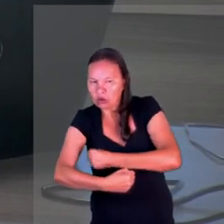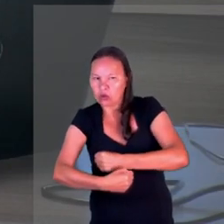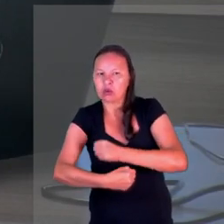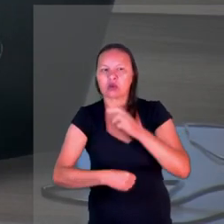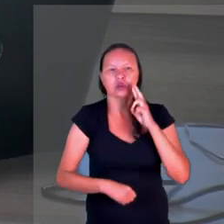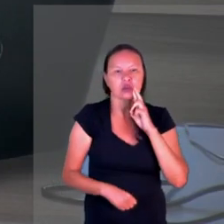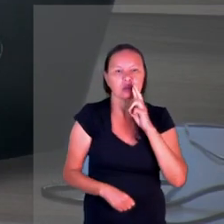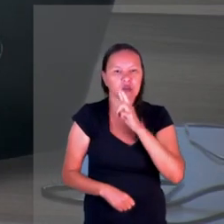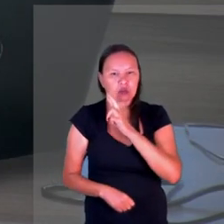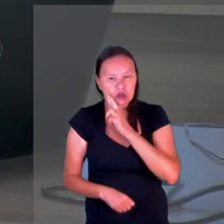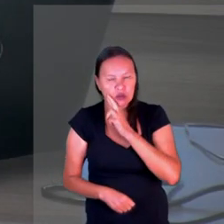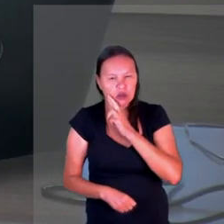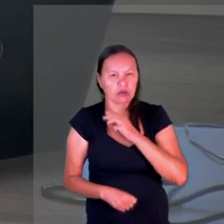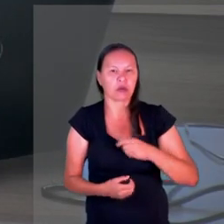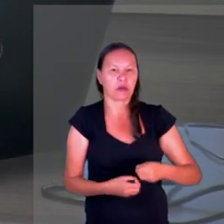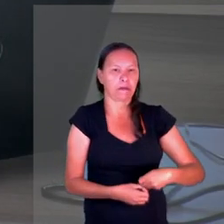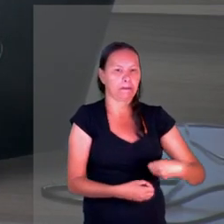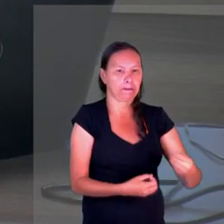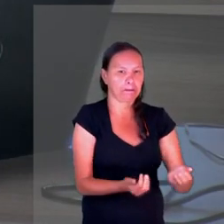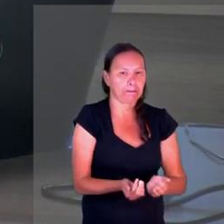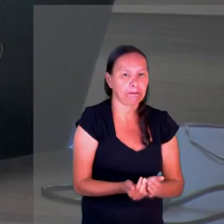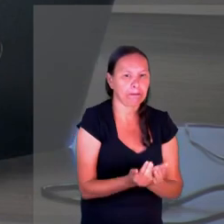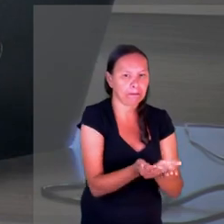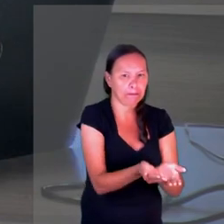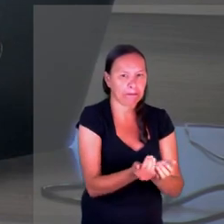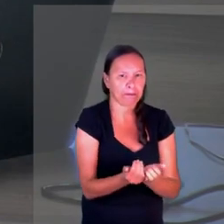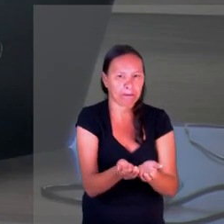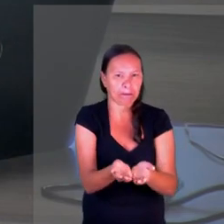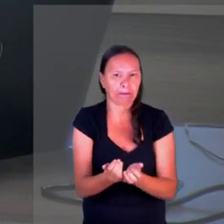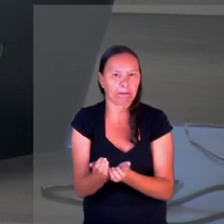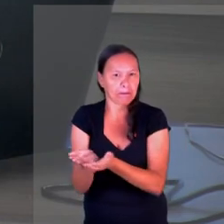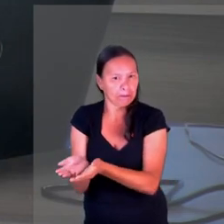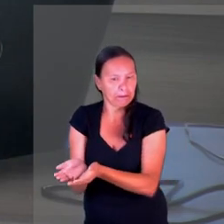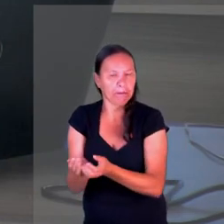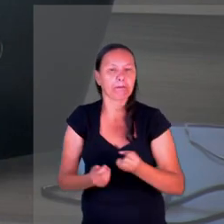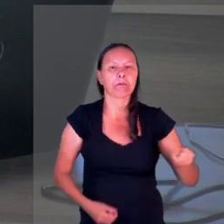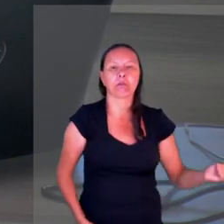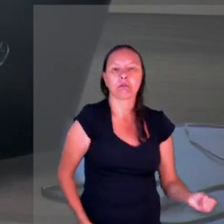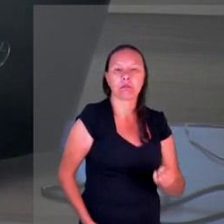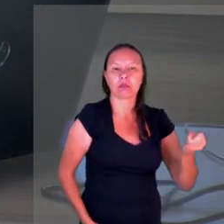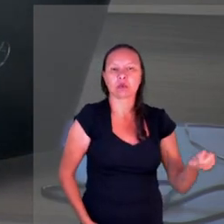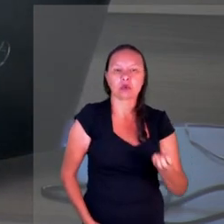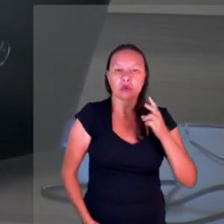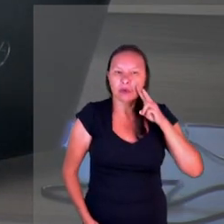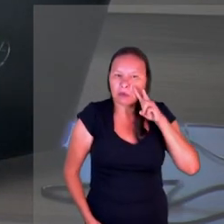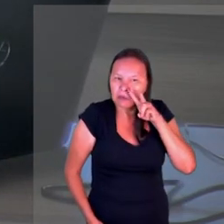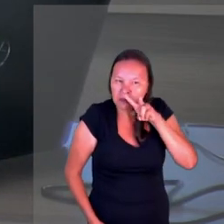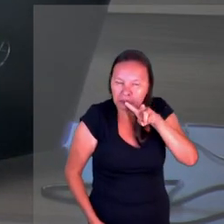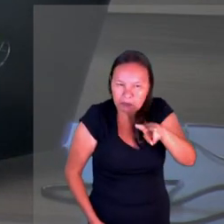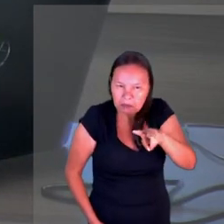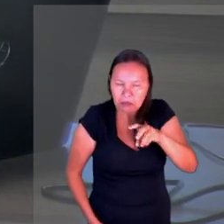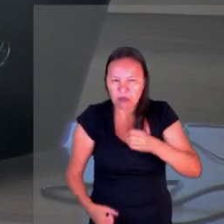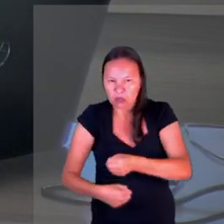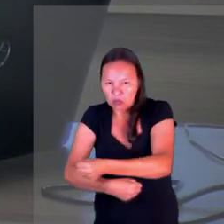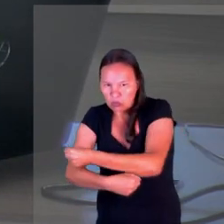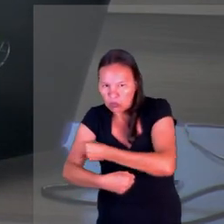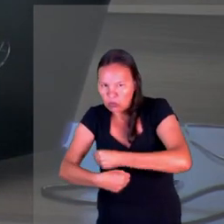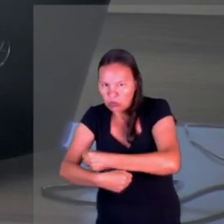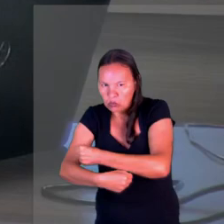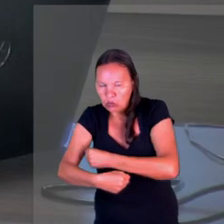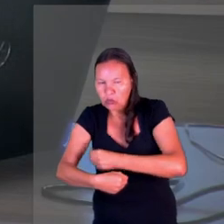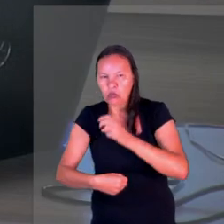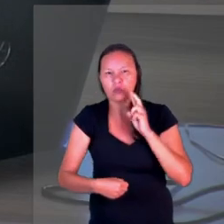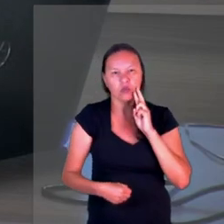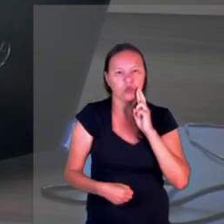fazem a distribuição é importante observar que as cozinhas comunitárias